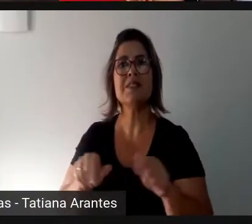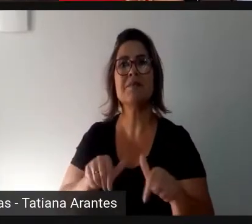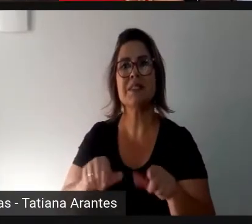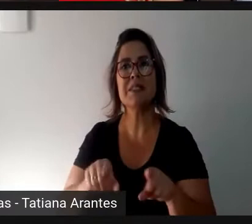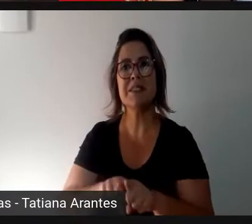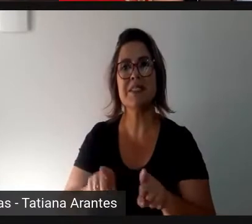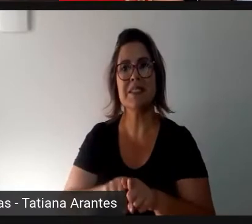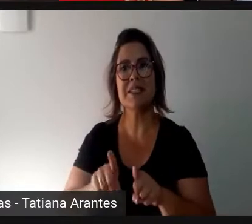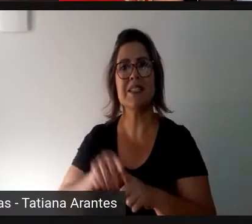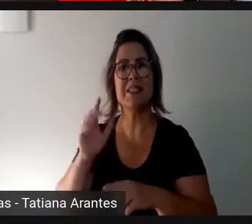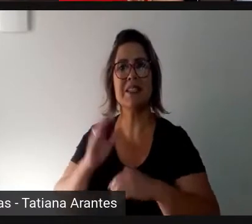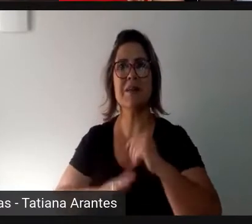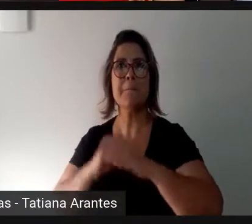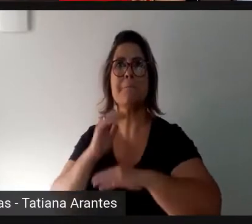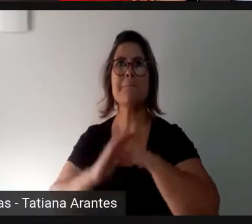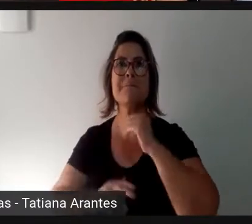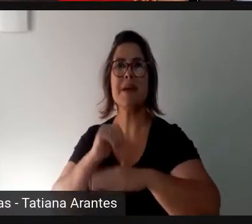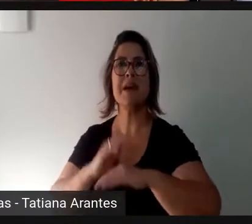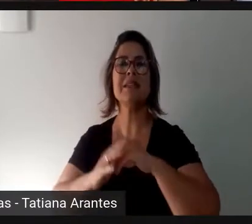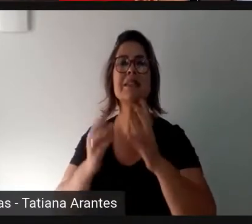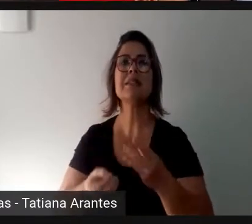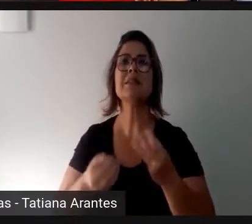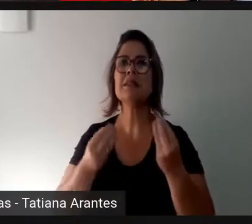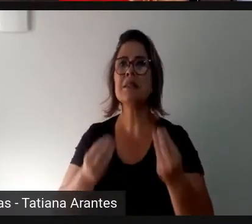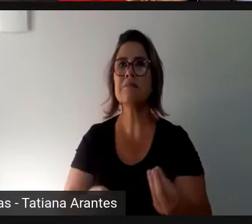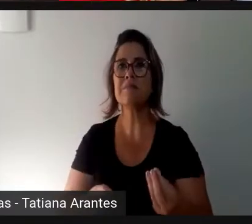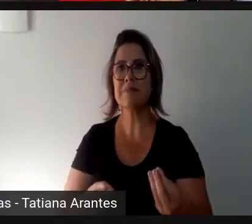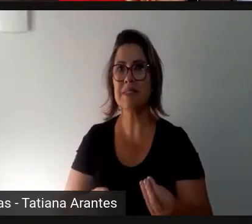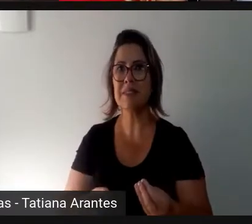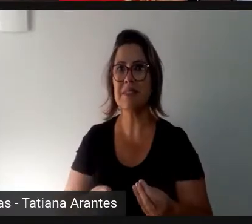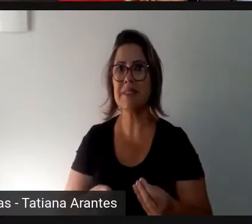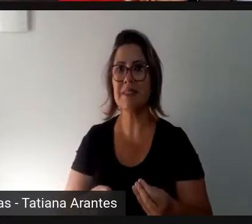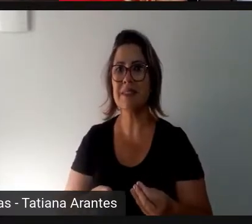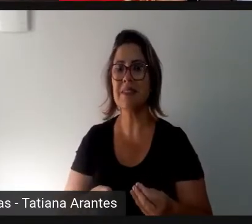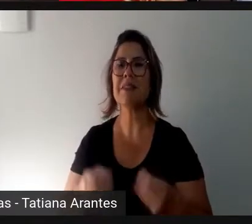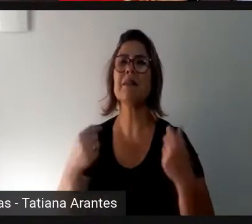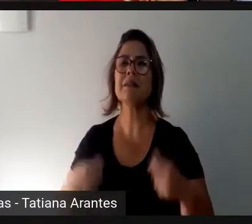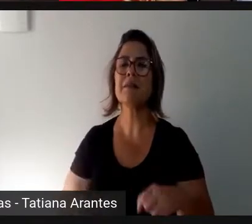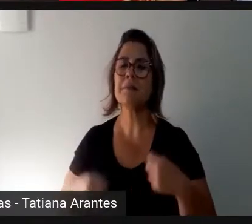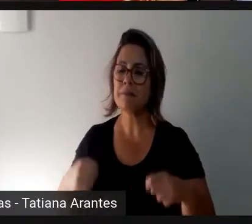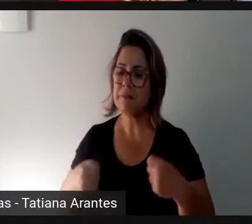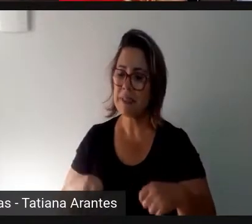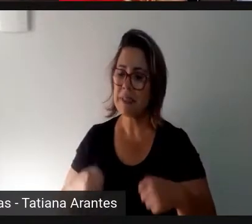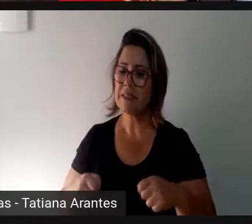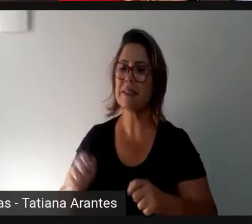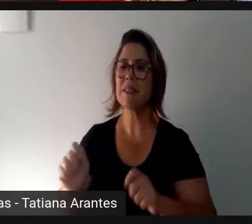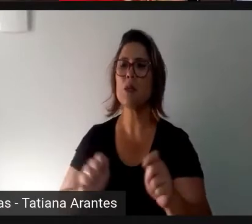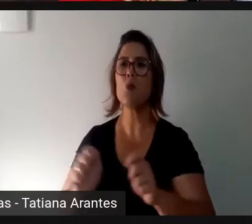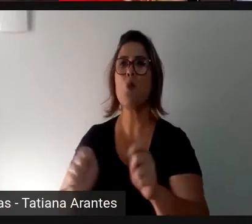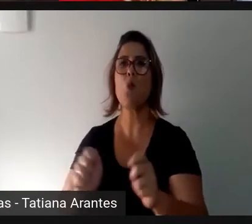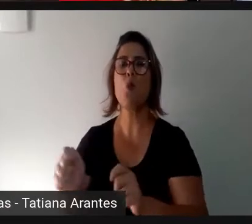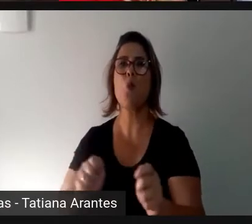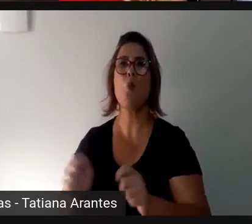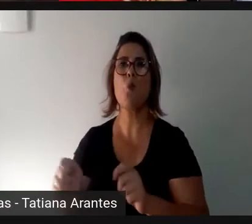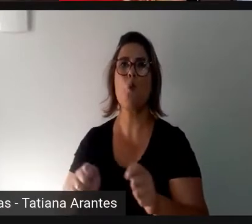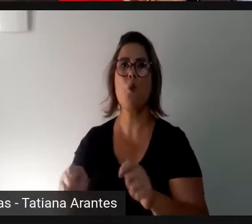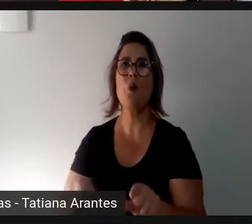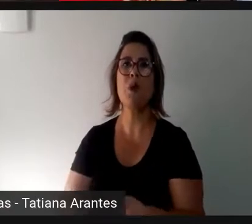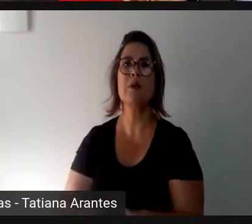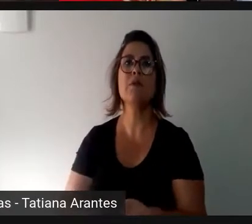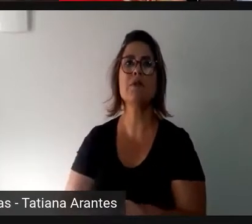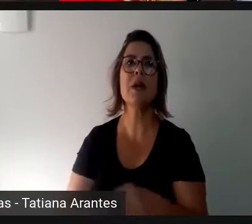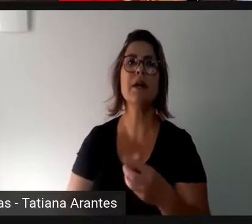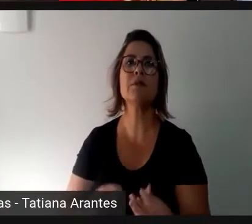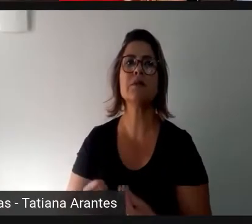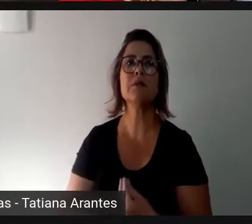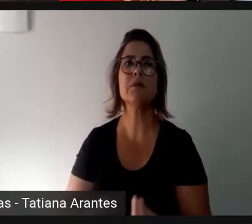boas práticas, para que eles entreguem. Essa decisão de alto risco, ela precisa ser controlada e monitorada.